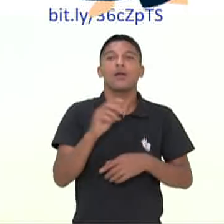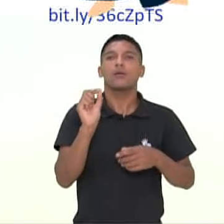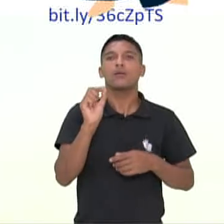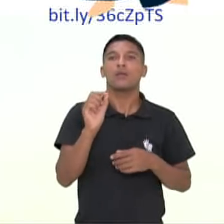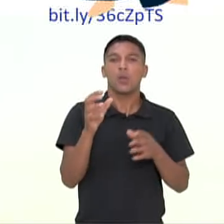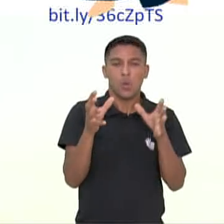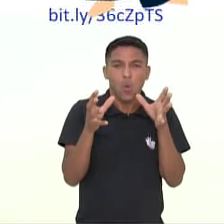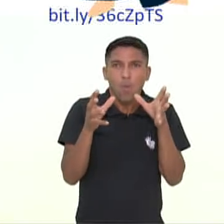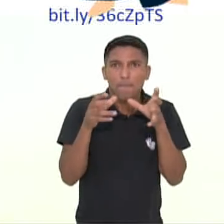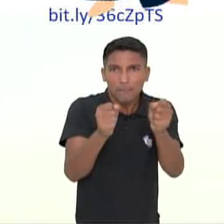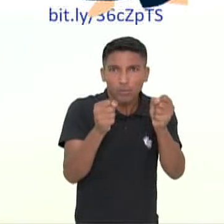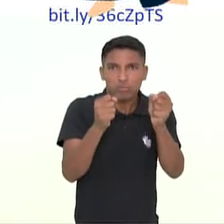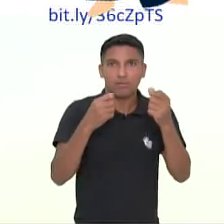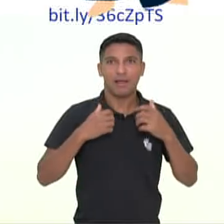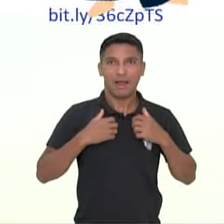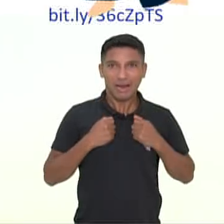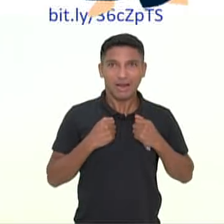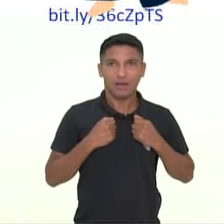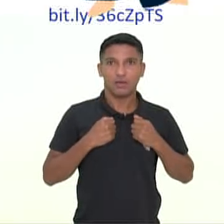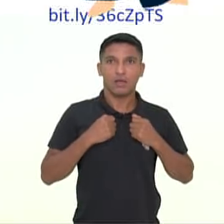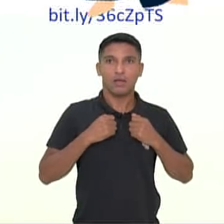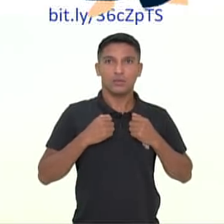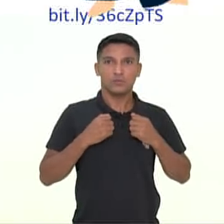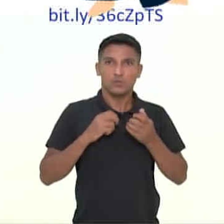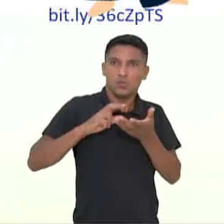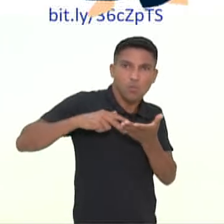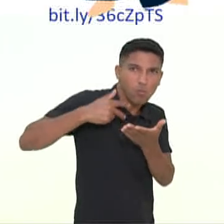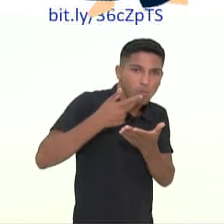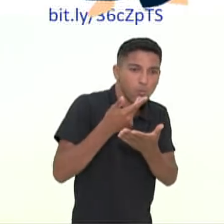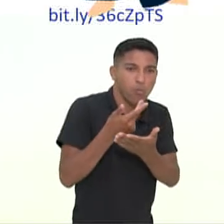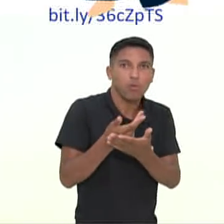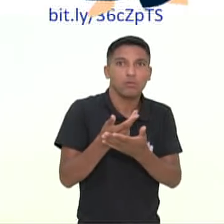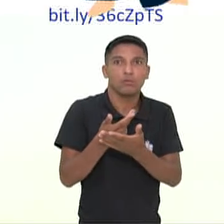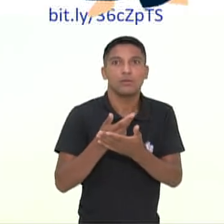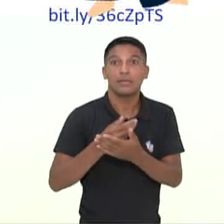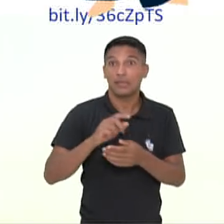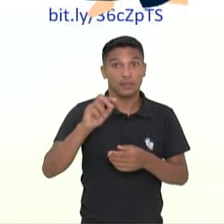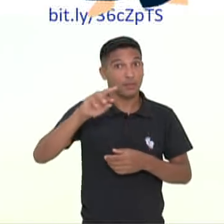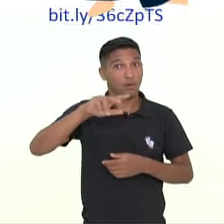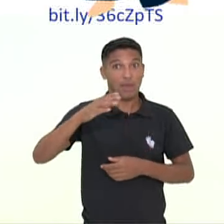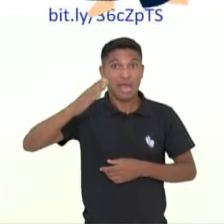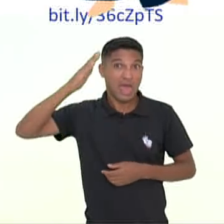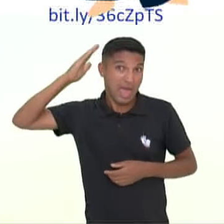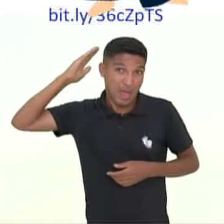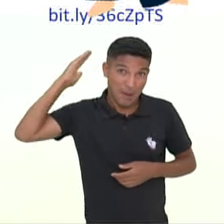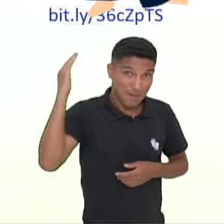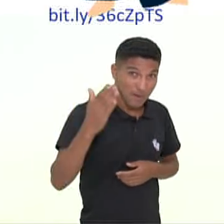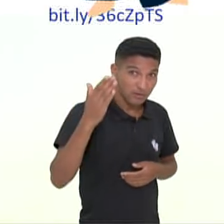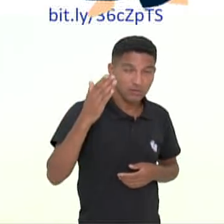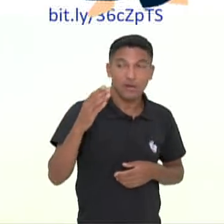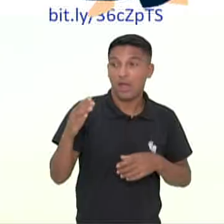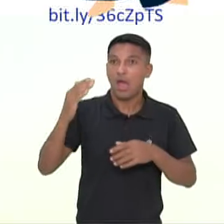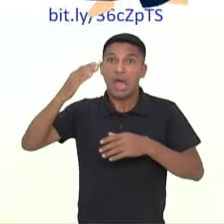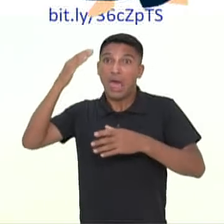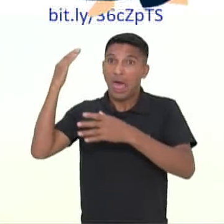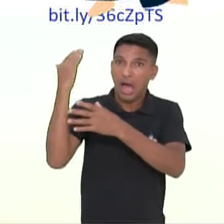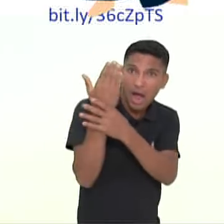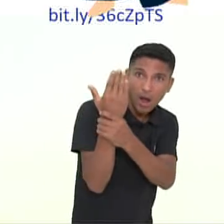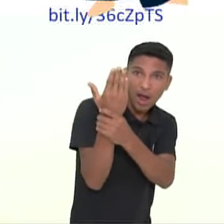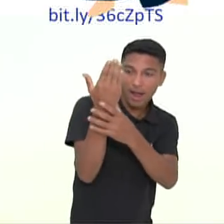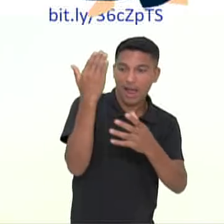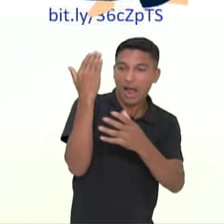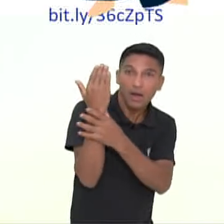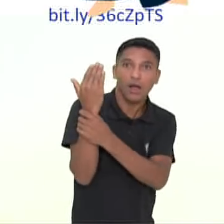que as técnicas do Aikido não são golpes de ataque, mas a ideia é usar o